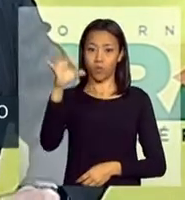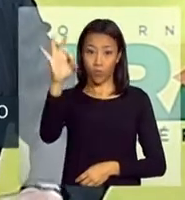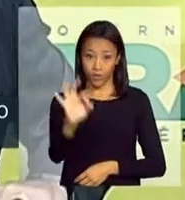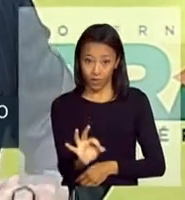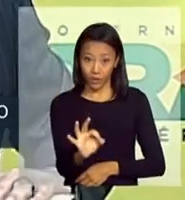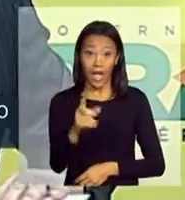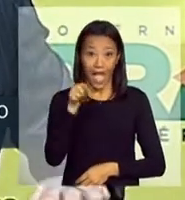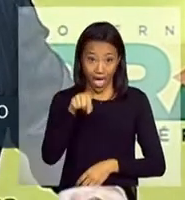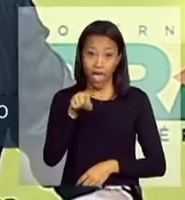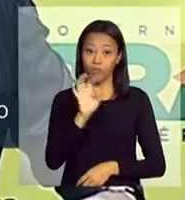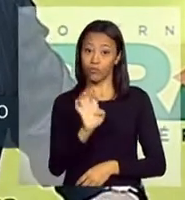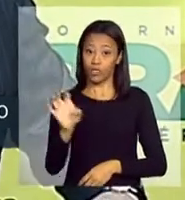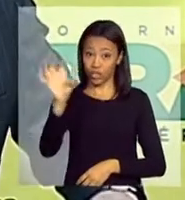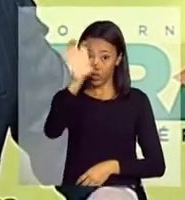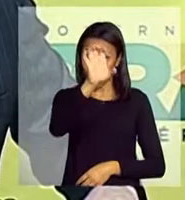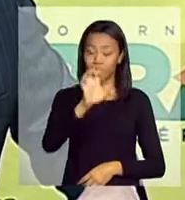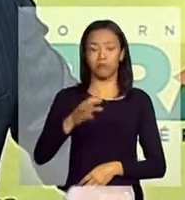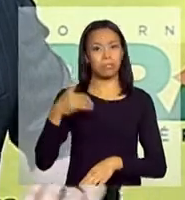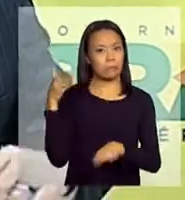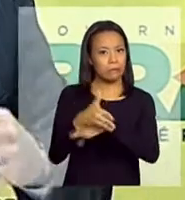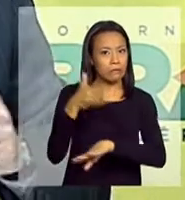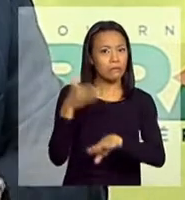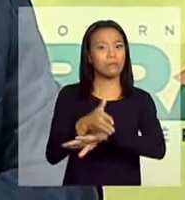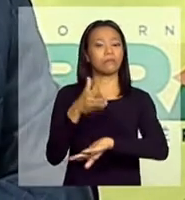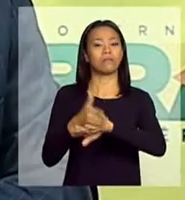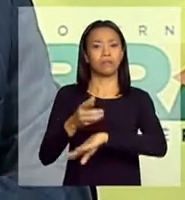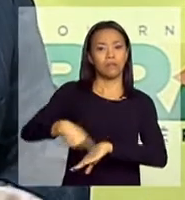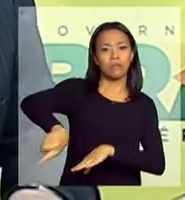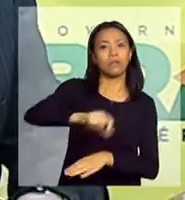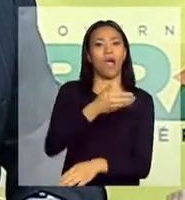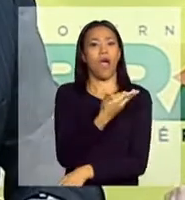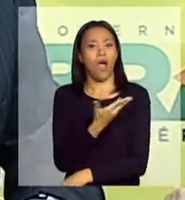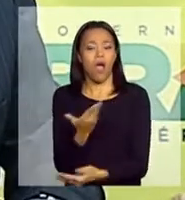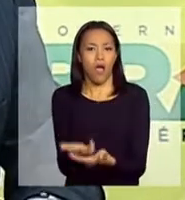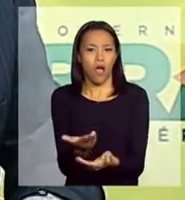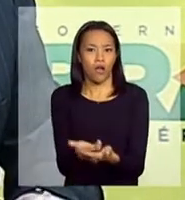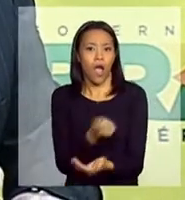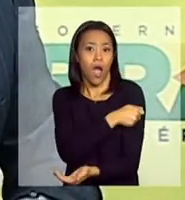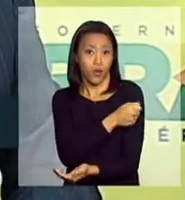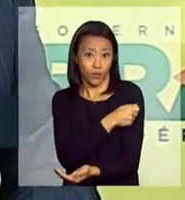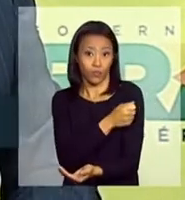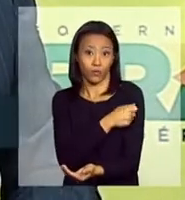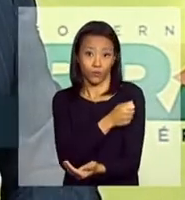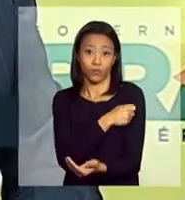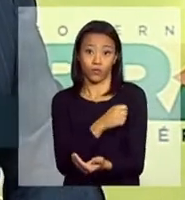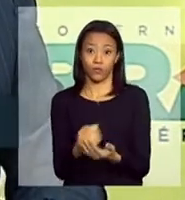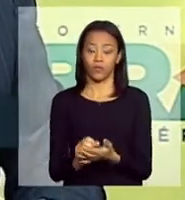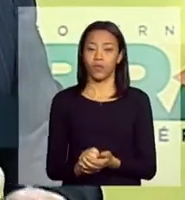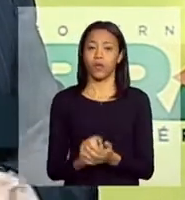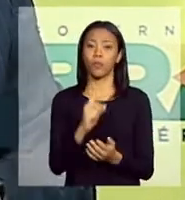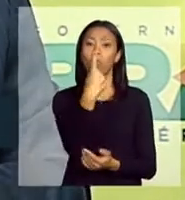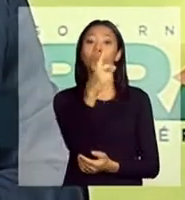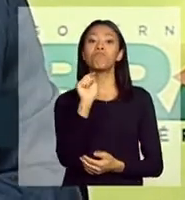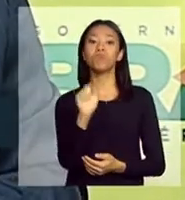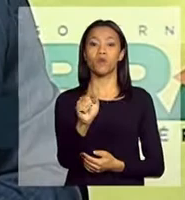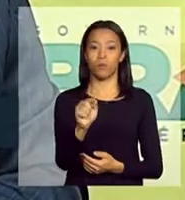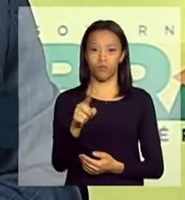que tem a maior participação relativa de estudantes proporcional à mil habitantes e